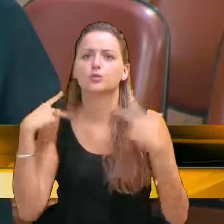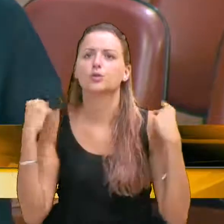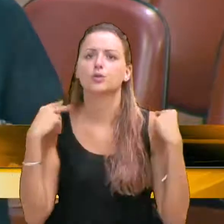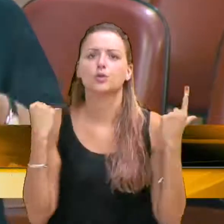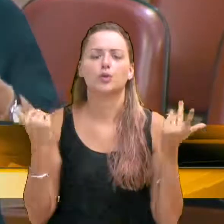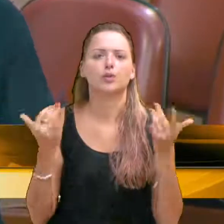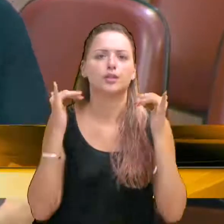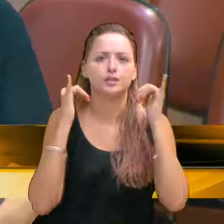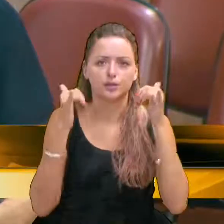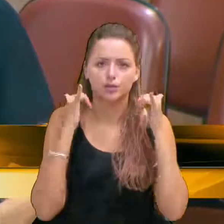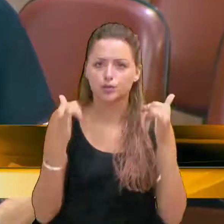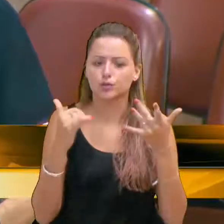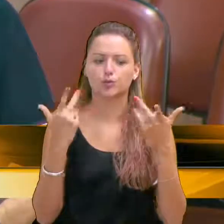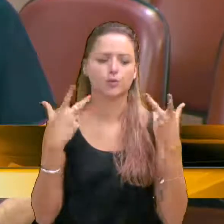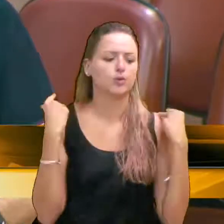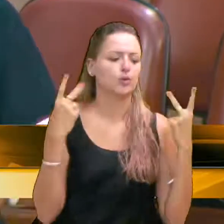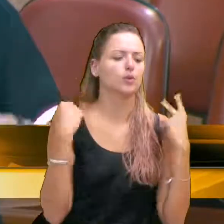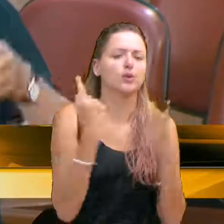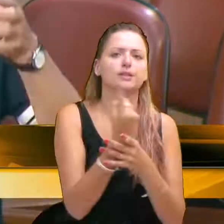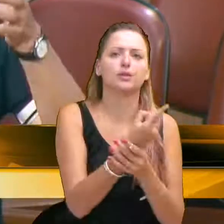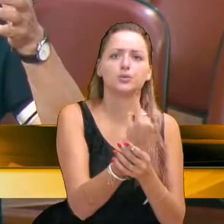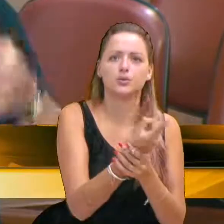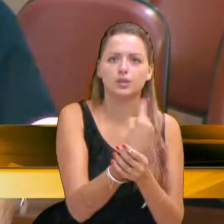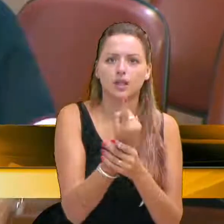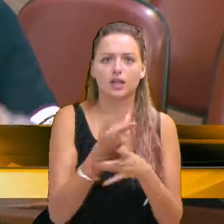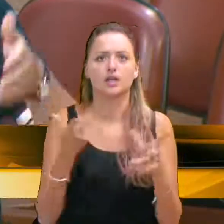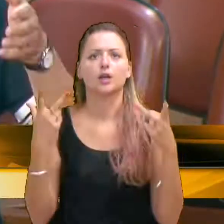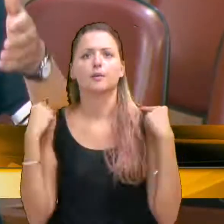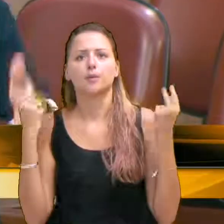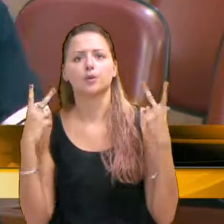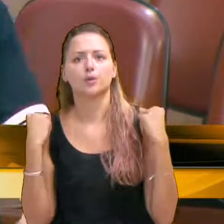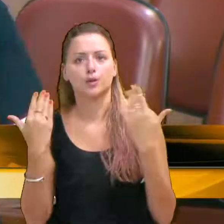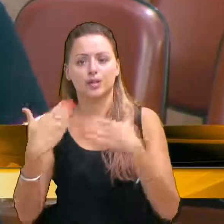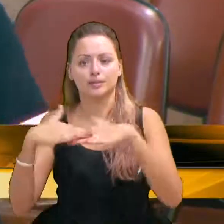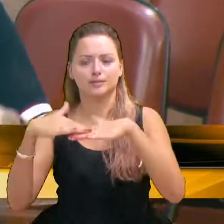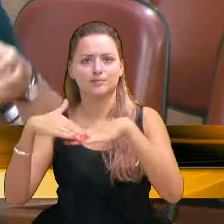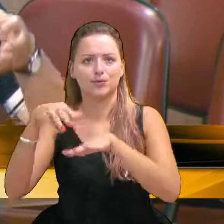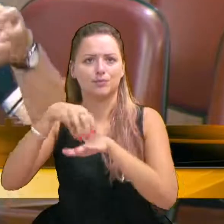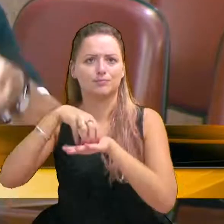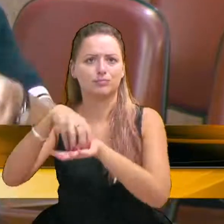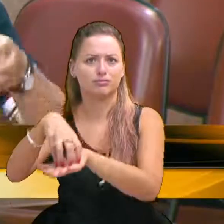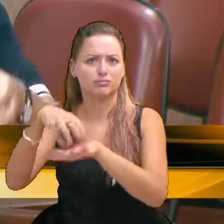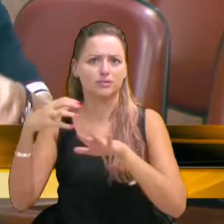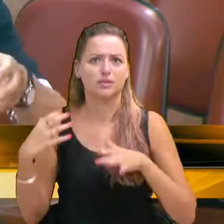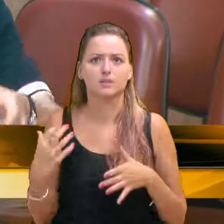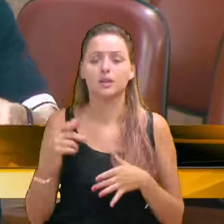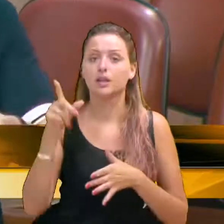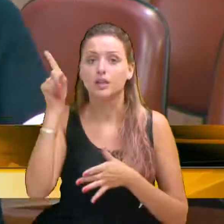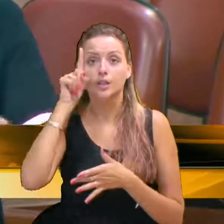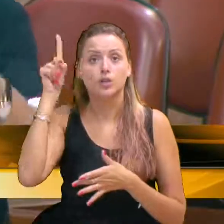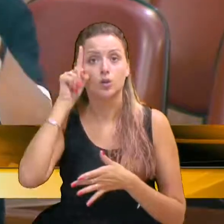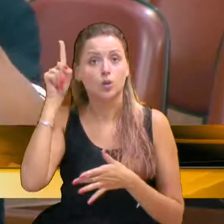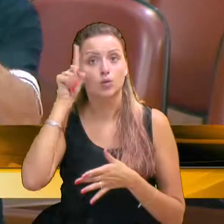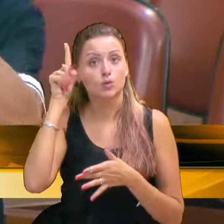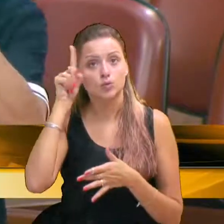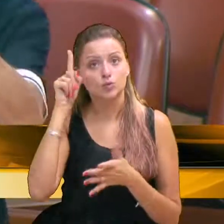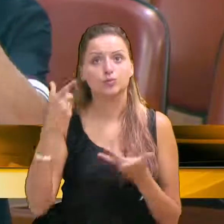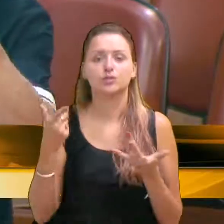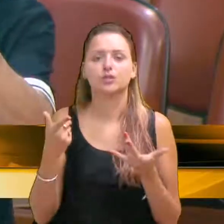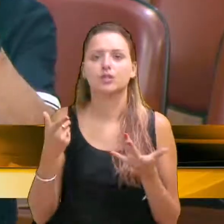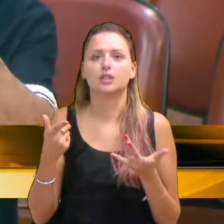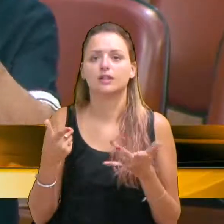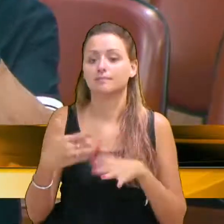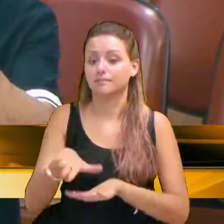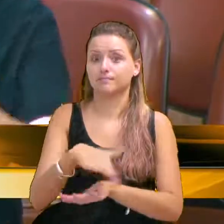é o motorista do táxi, é o motorista de entrega, de transportadora, que tem que o dia inteiro estar na rodovia recebendo